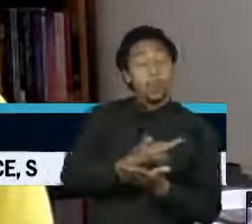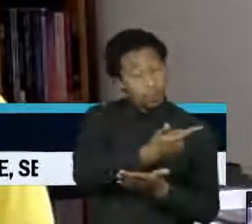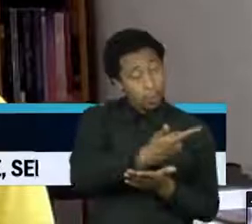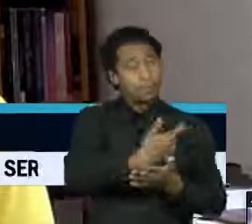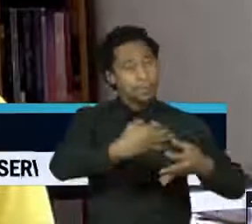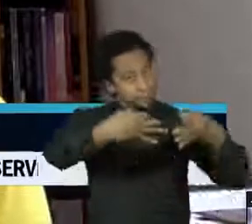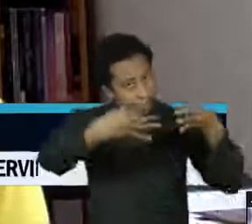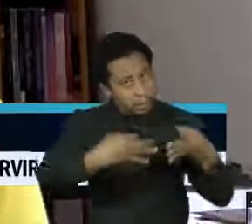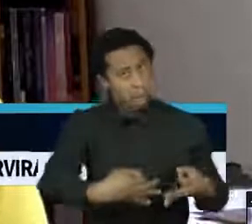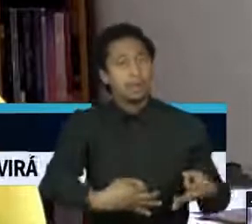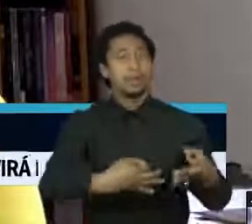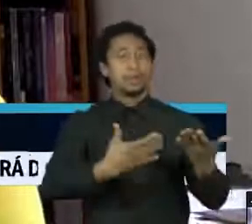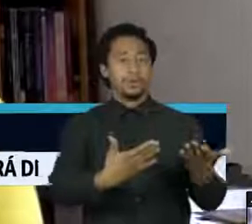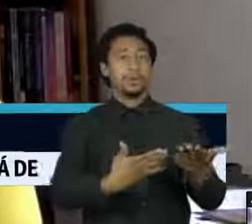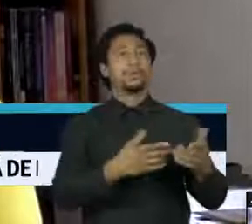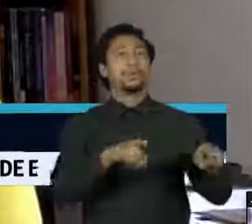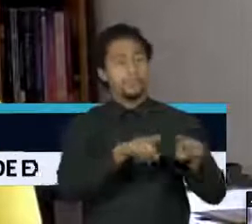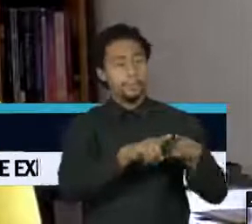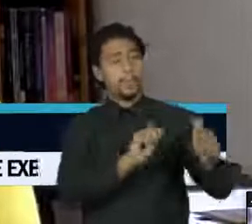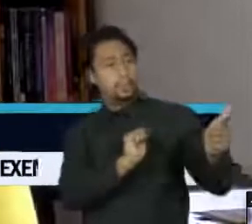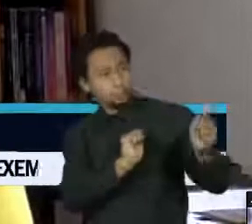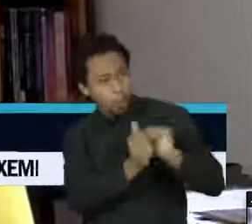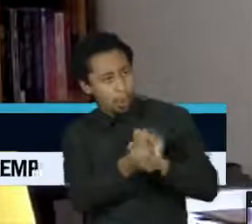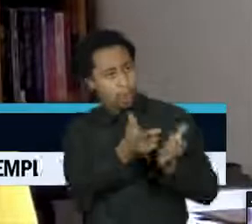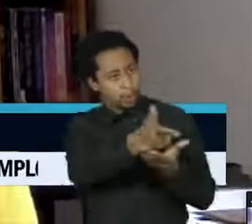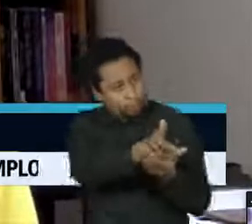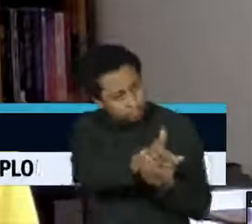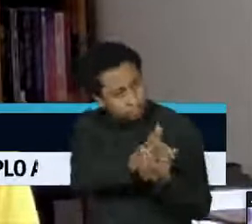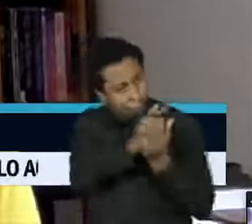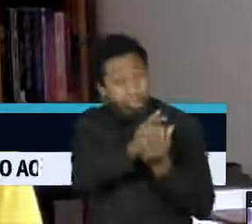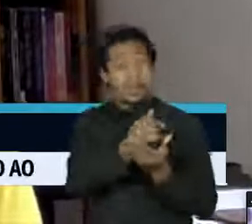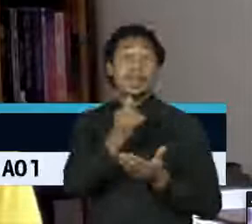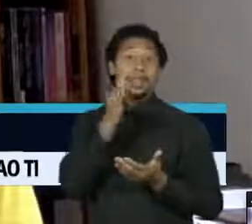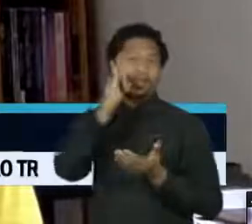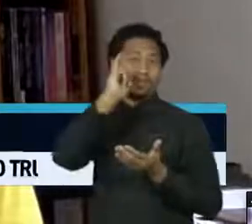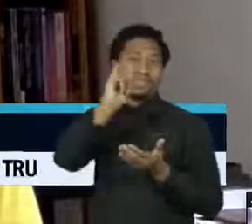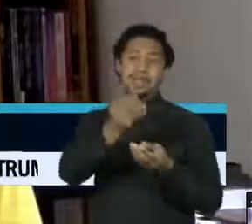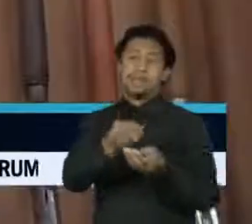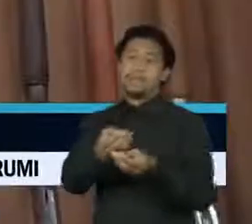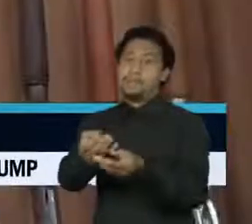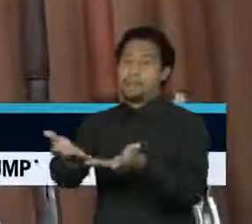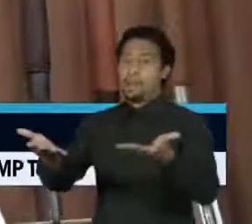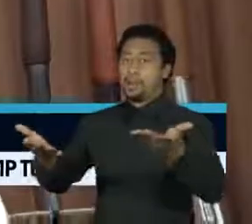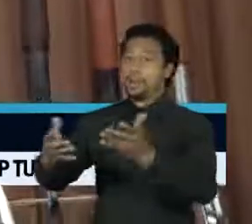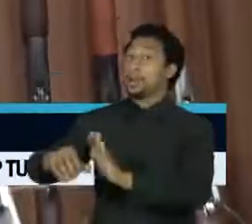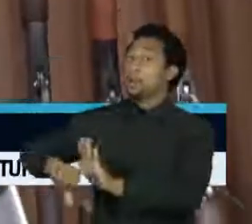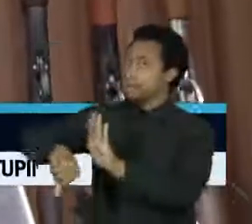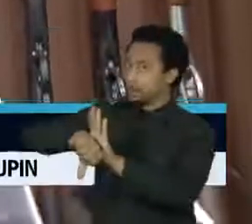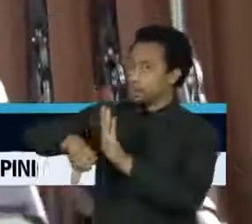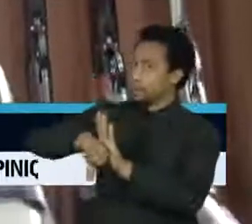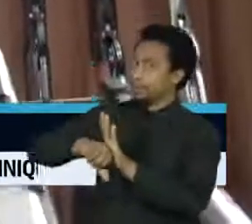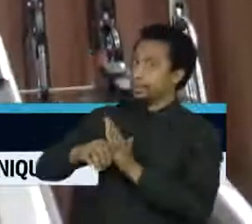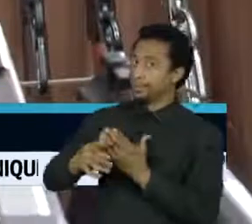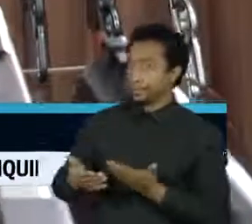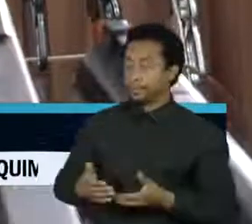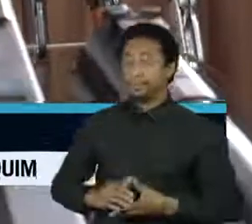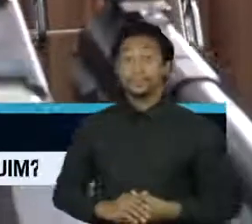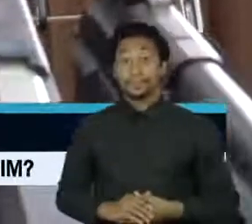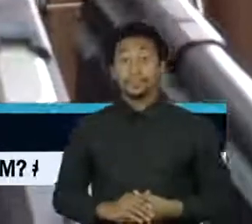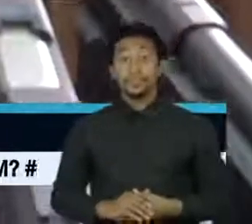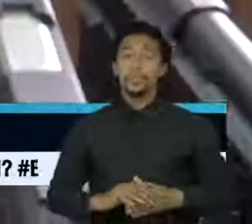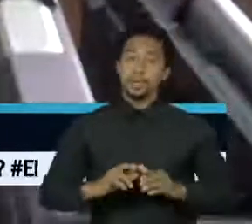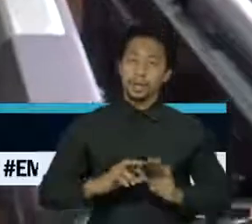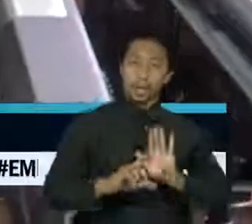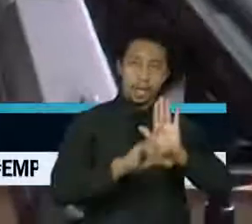são utilizadas para a prática esportiva, por exemplo, não acabem caindo na criminalidade. A lei em vigor permite que os atiradores comprem